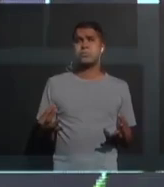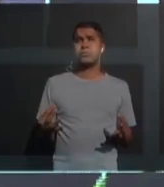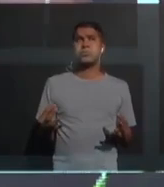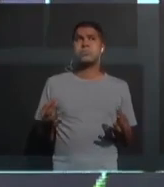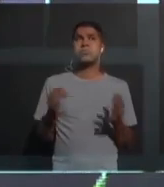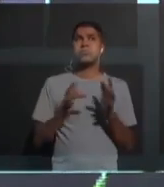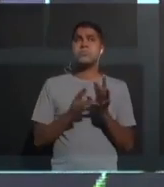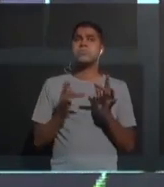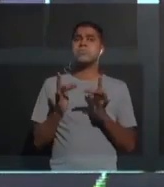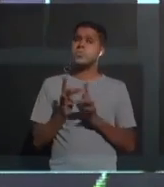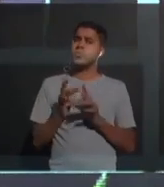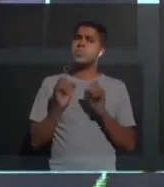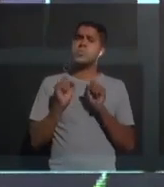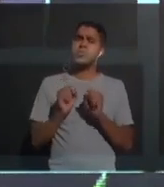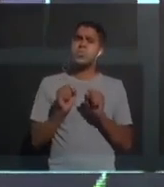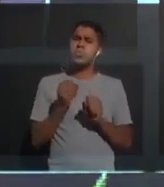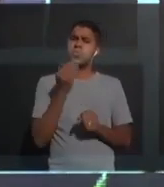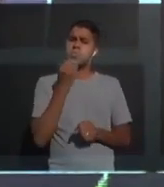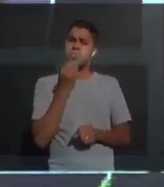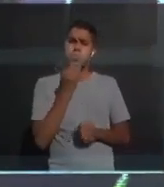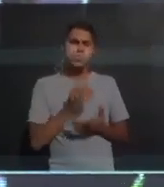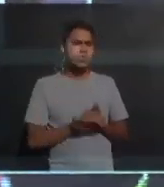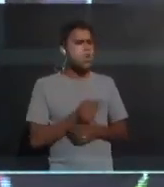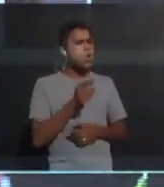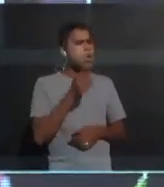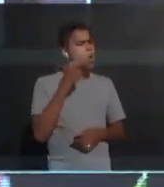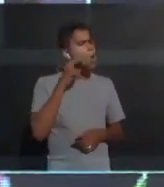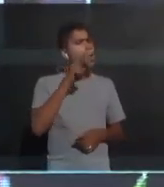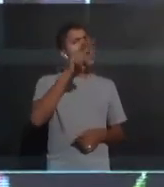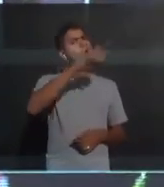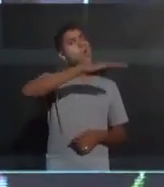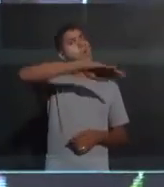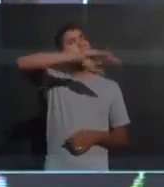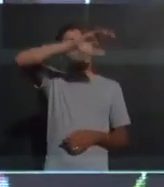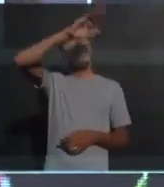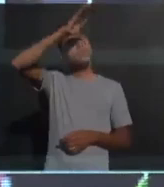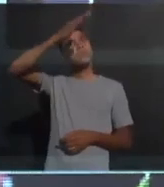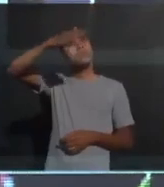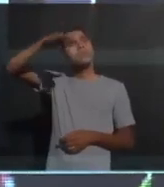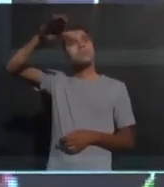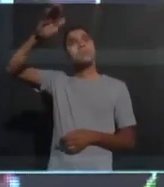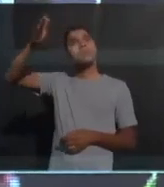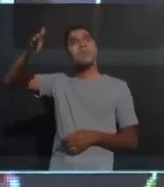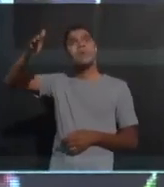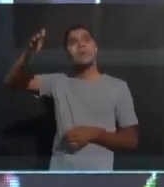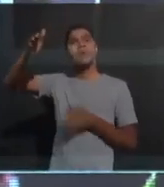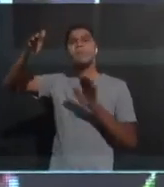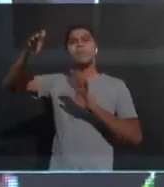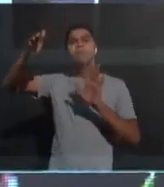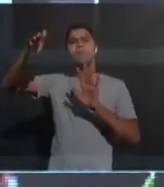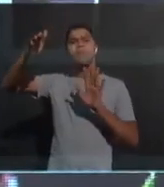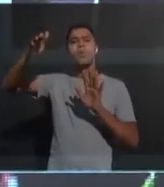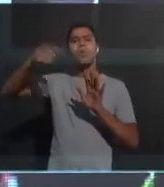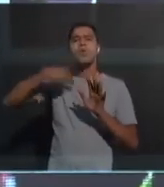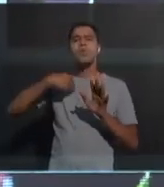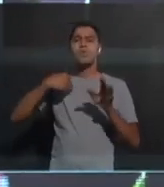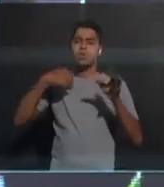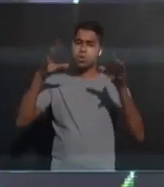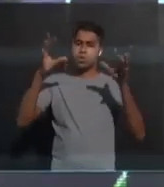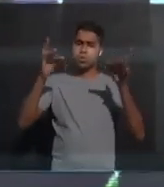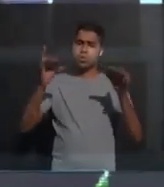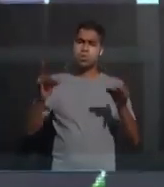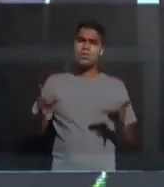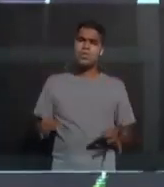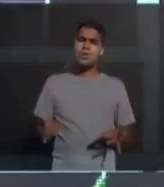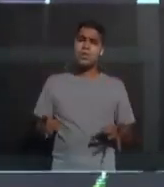jesus ele podia falar com os discípulos olha para as montanhas para as coisas grandes mas ele foi para o detalhe eu sou uma menina muito